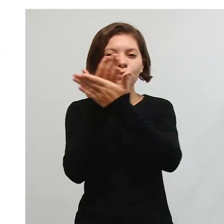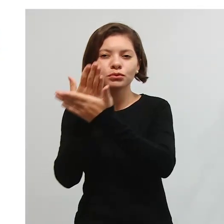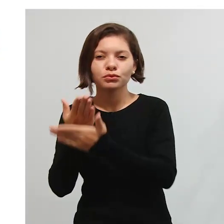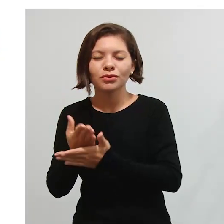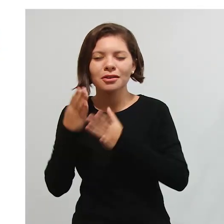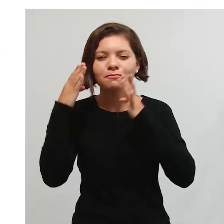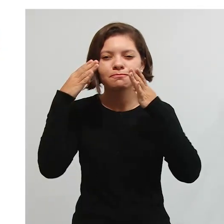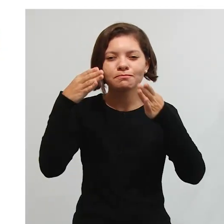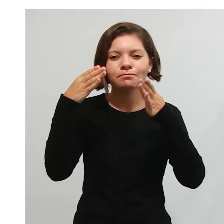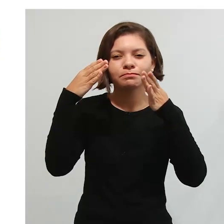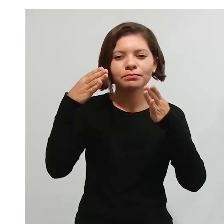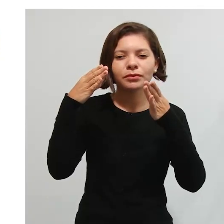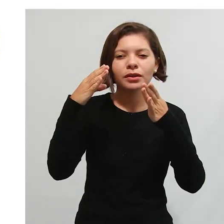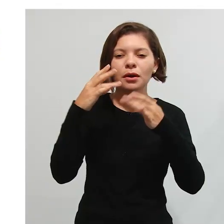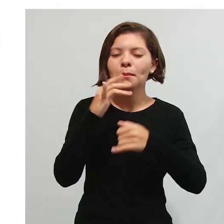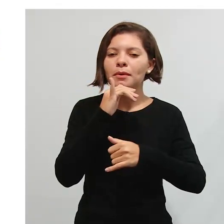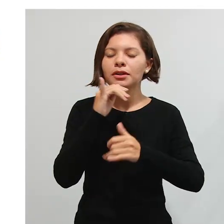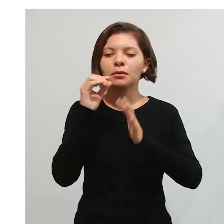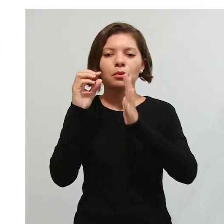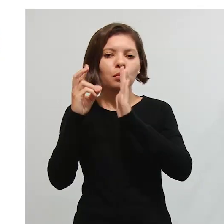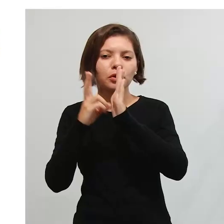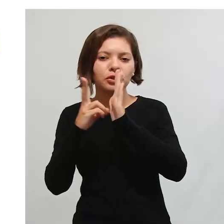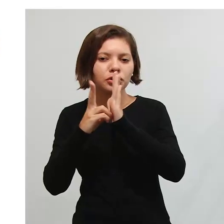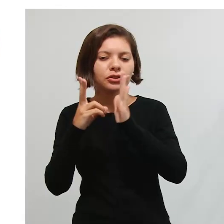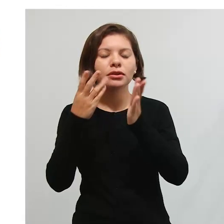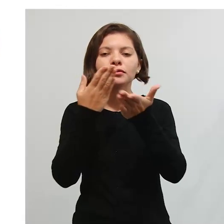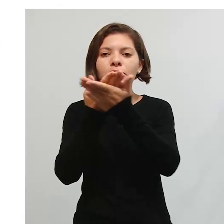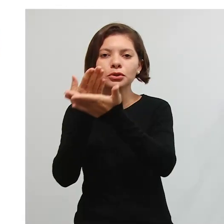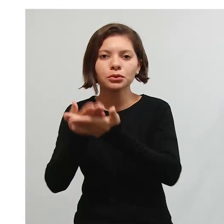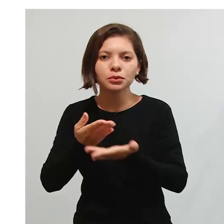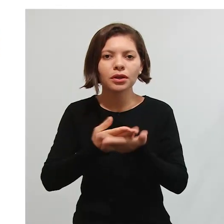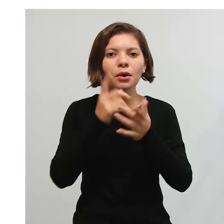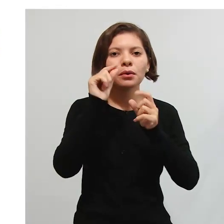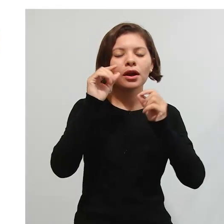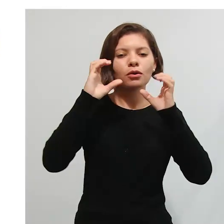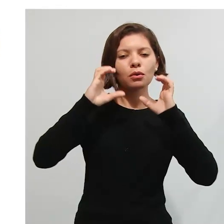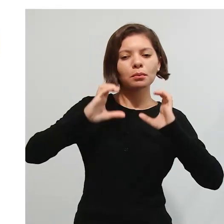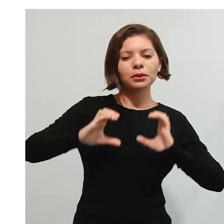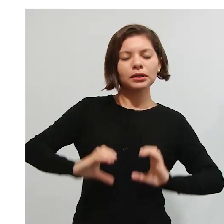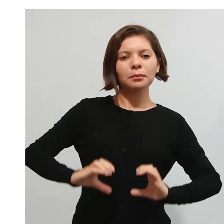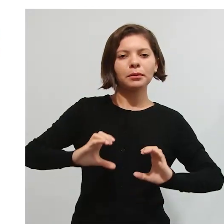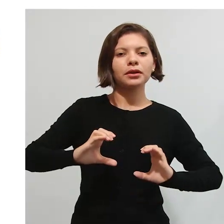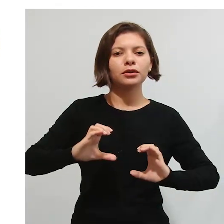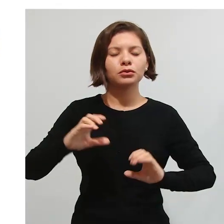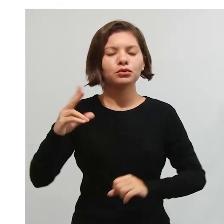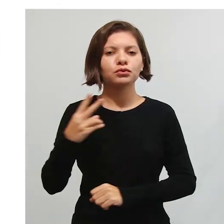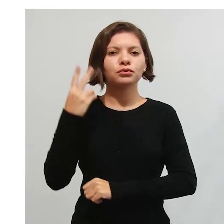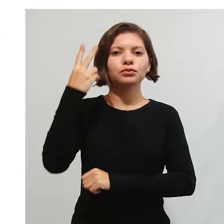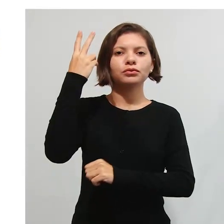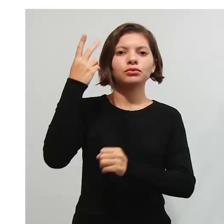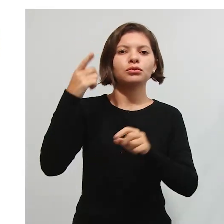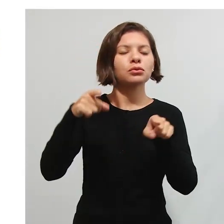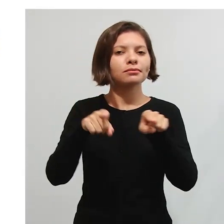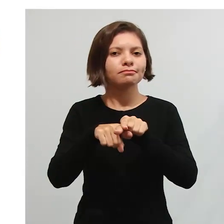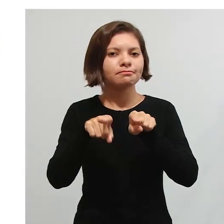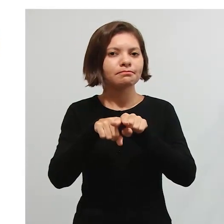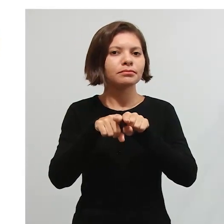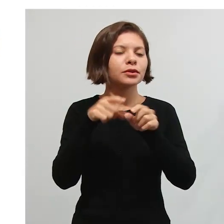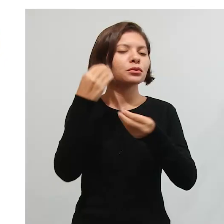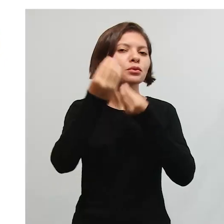uma etnia indígena por exemplo Então vai estudar lá os comportamentos crenças e valores baseado em